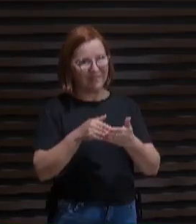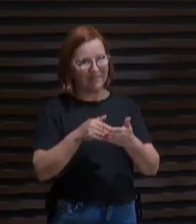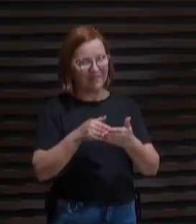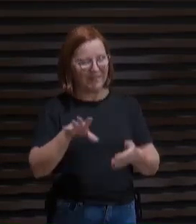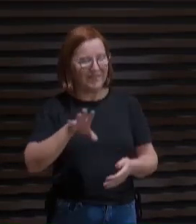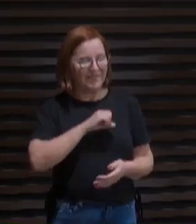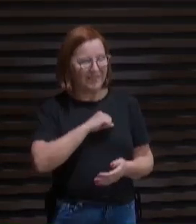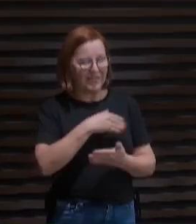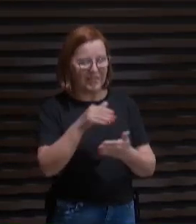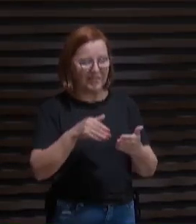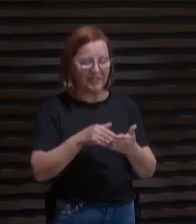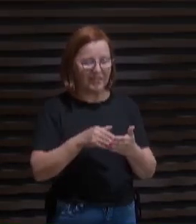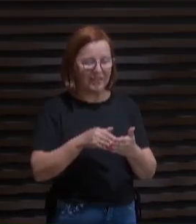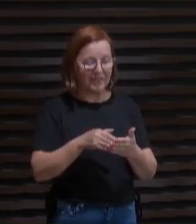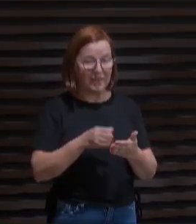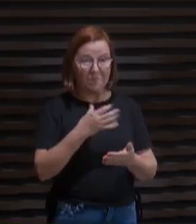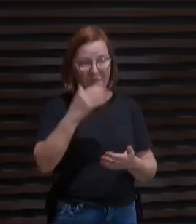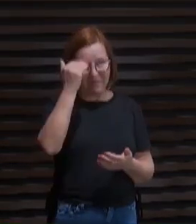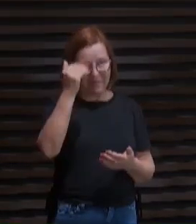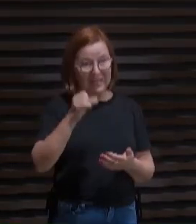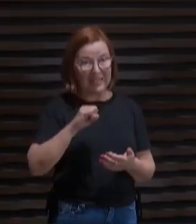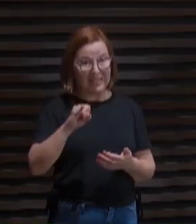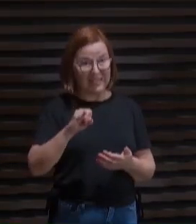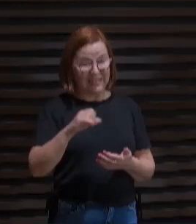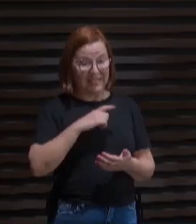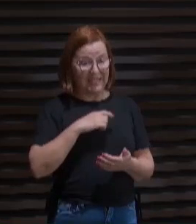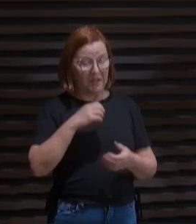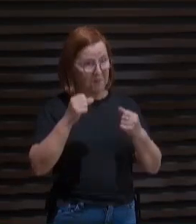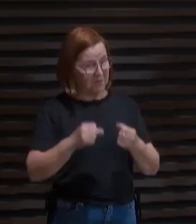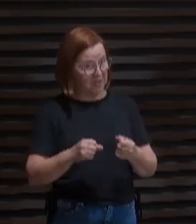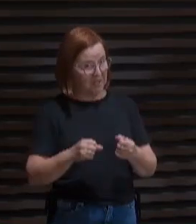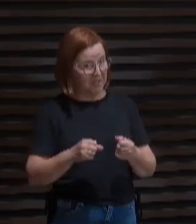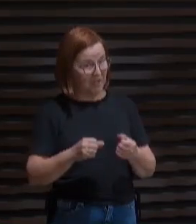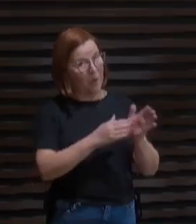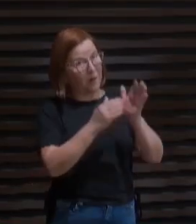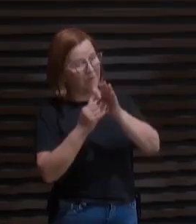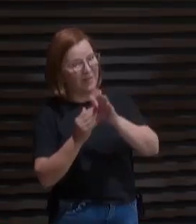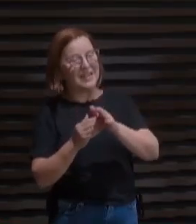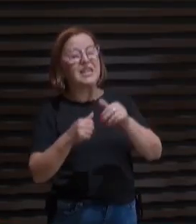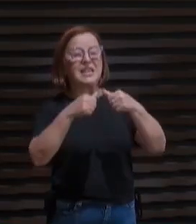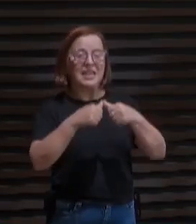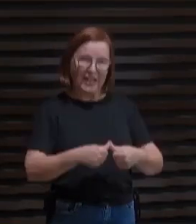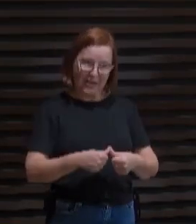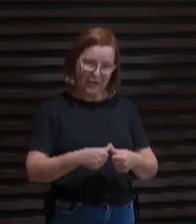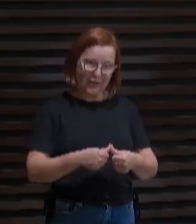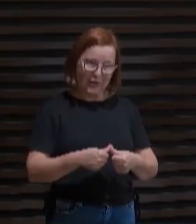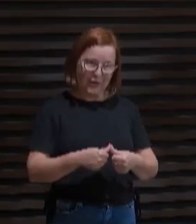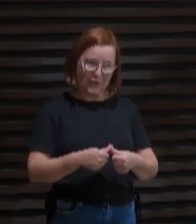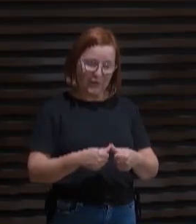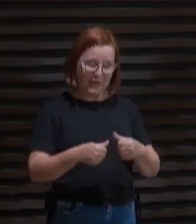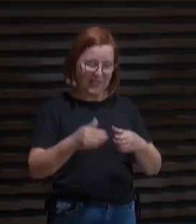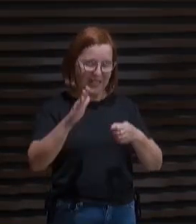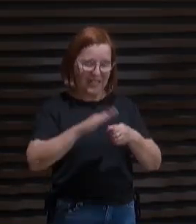amável, tudo que é de boa fama, se alguma virtude há e se algum louvor existe, seja isso que ocupe